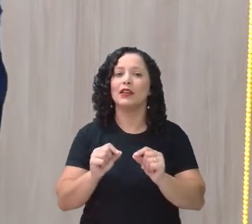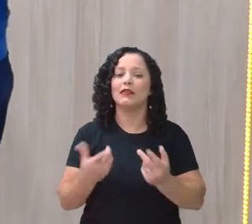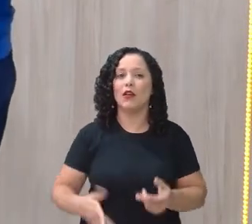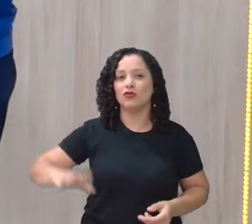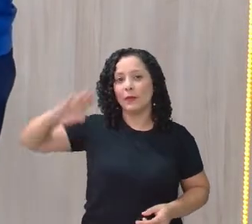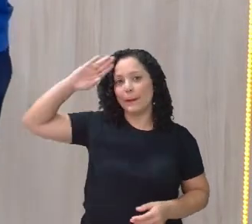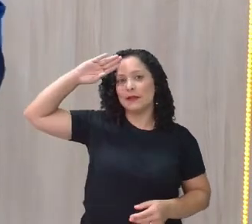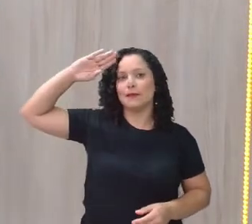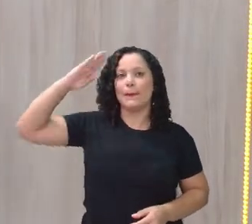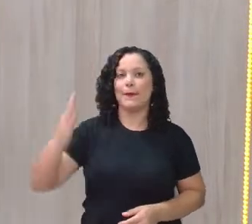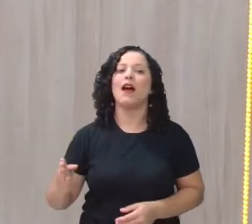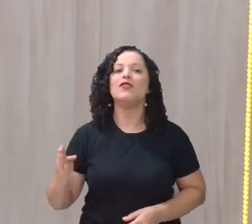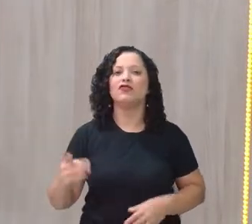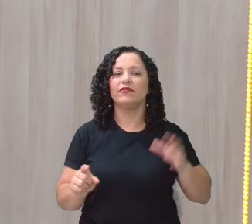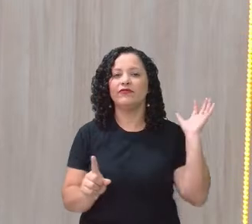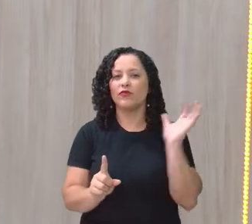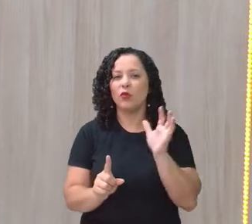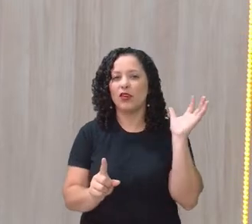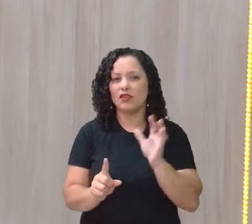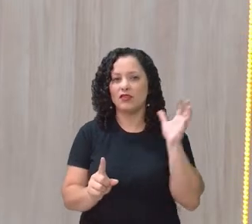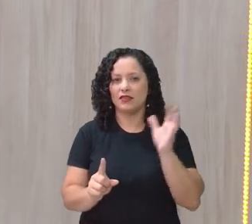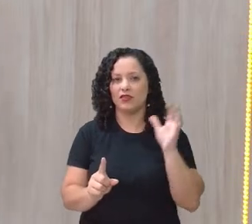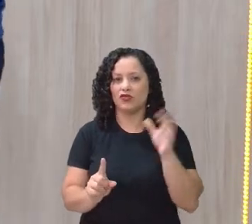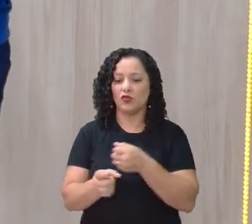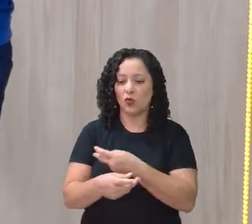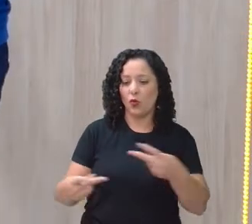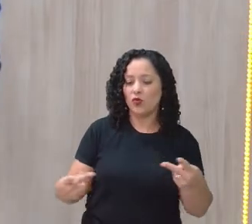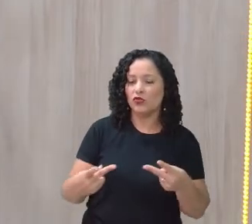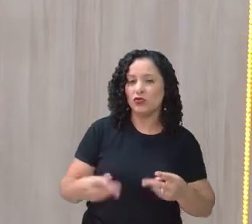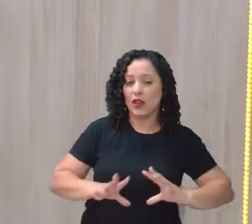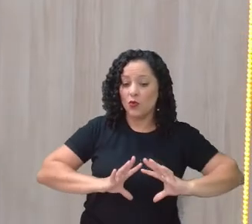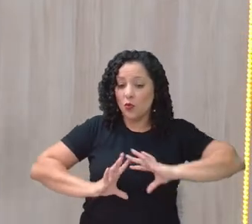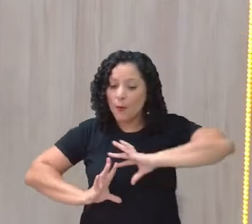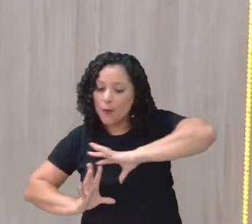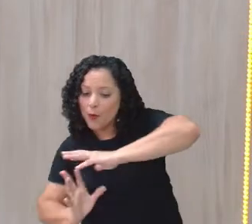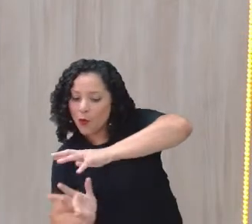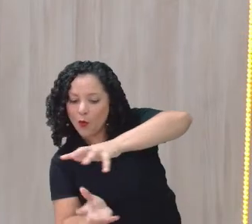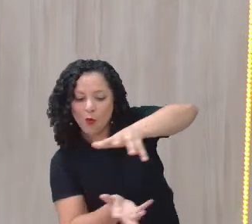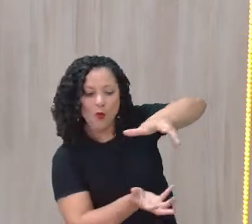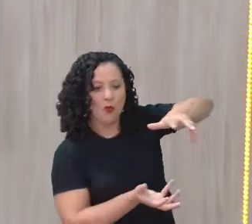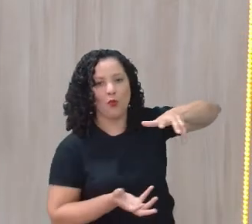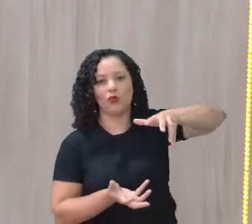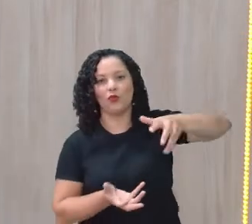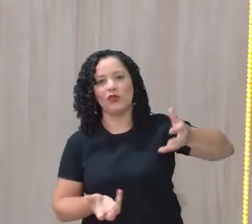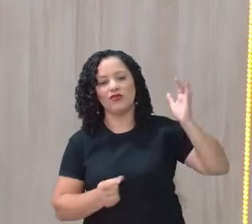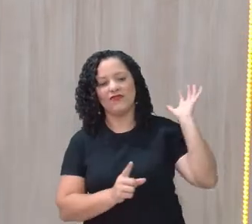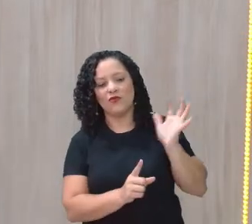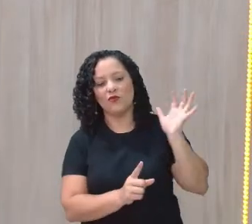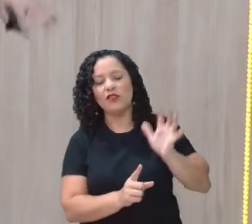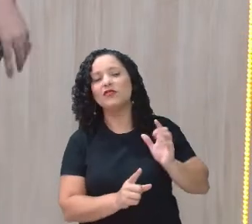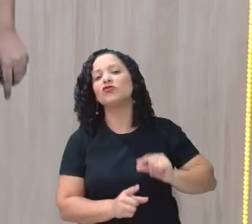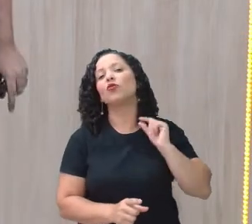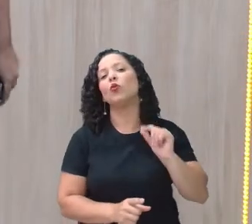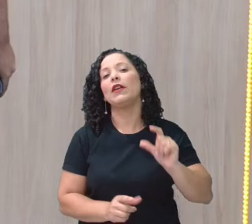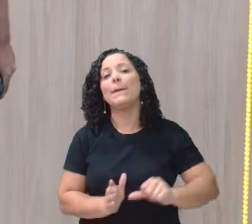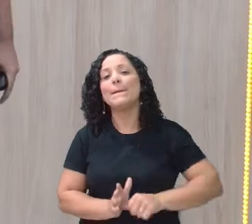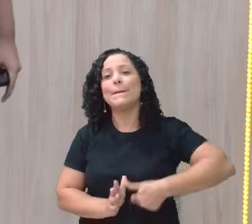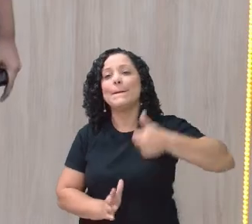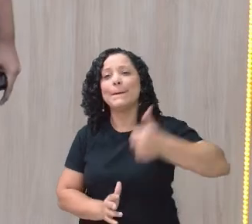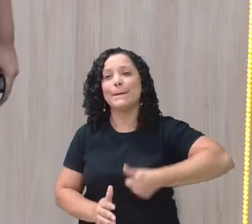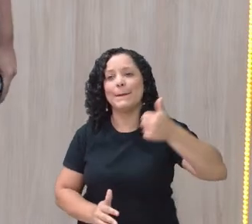impactos, né, globais, ambientais, as questões ambientais globais. Então, já vai anotando o primeiro aí, o primeiro,